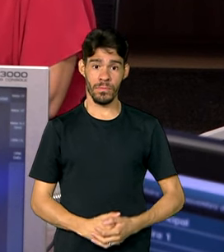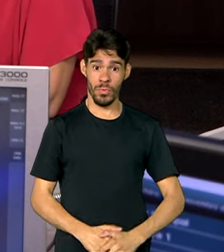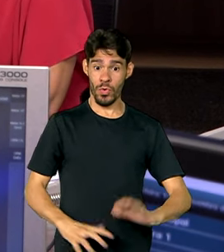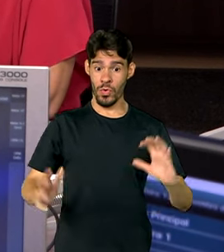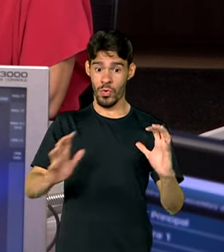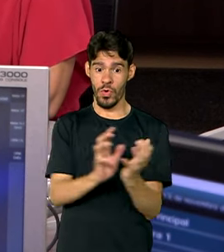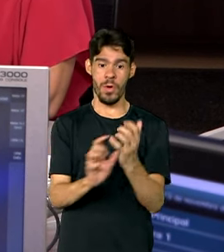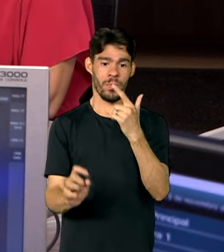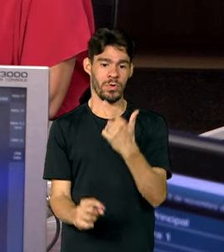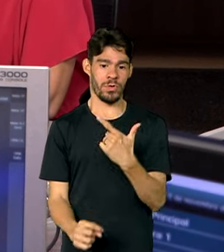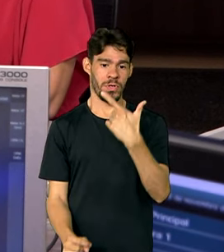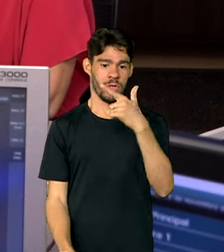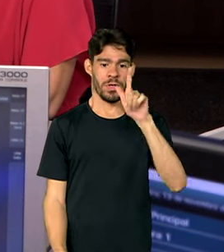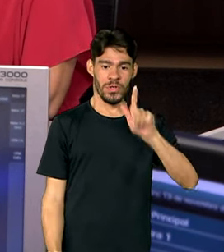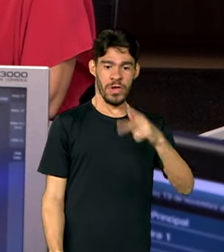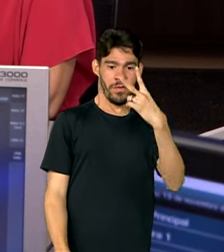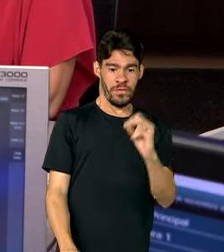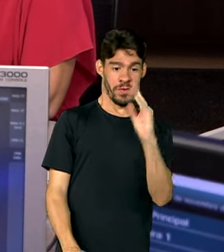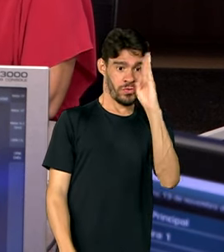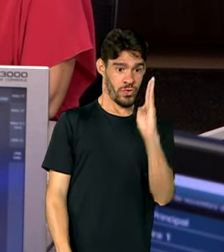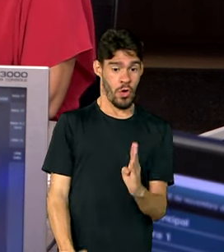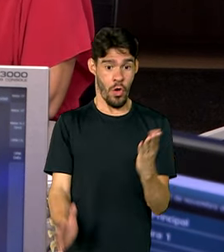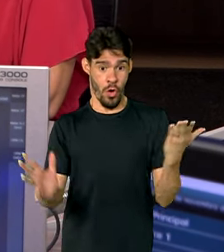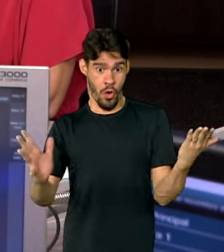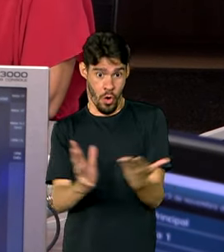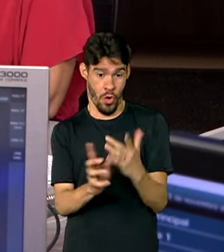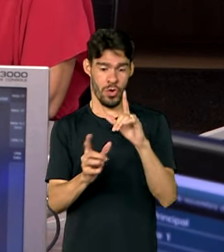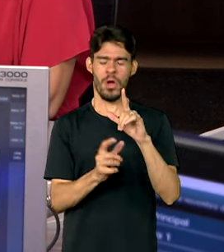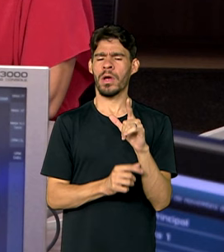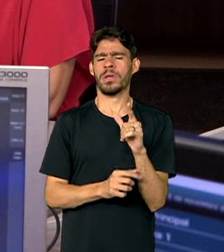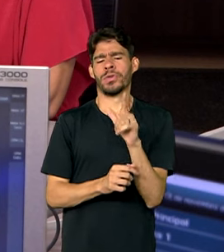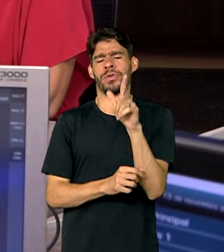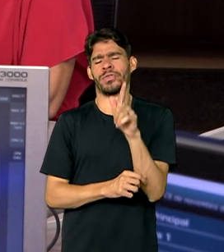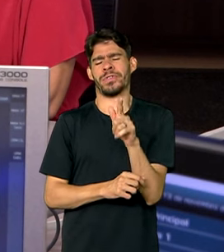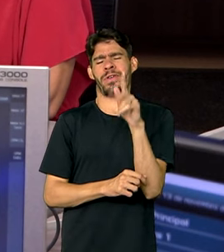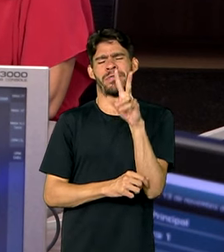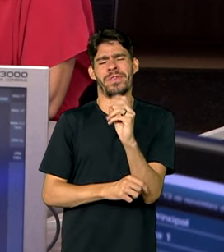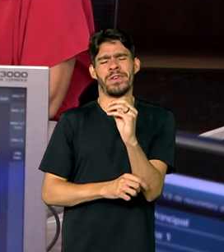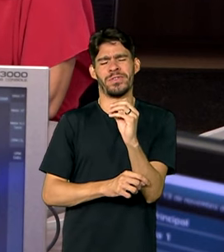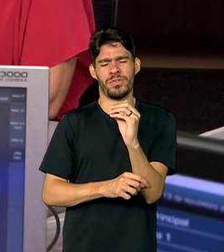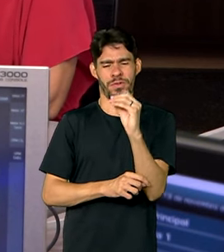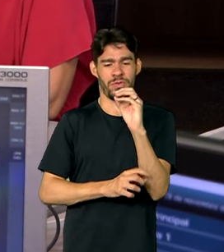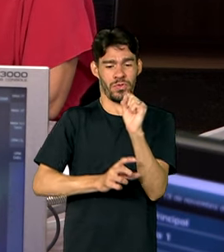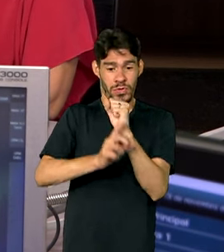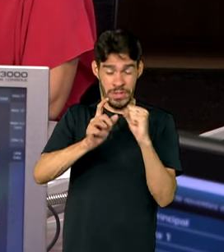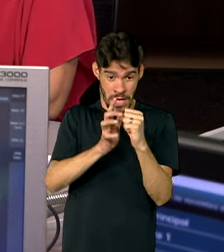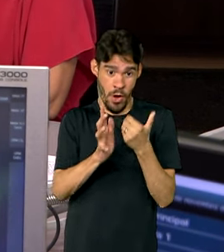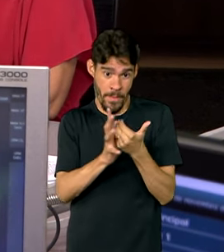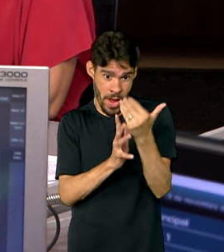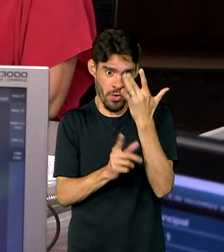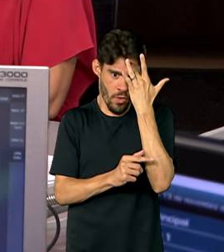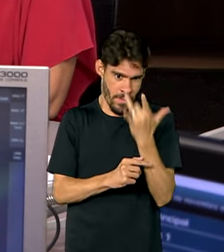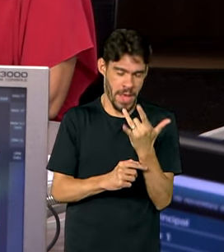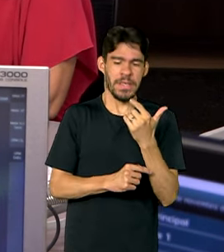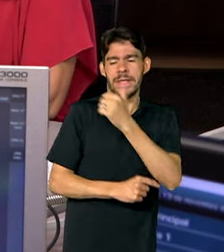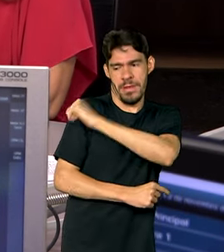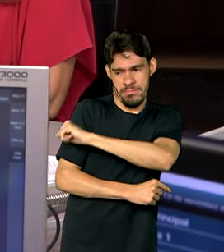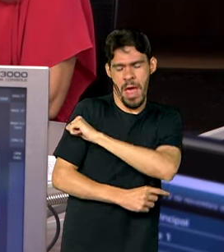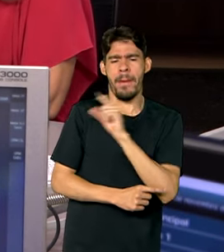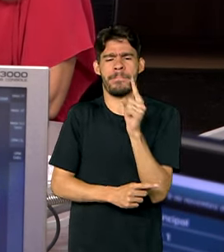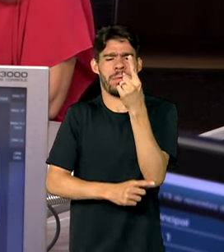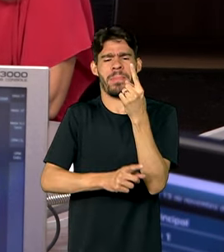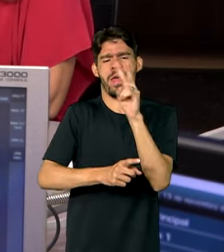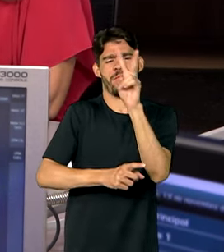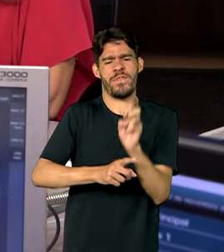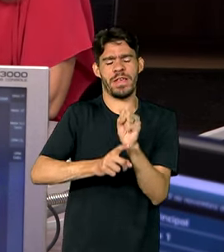G20, no Brasil. O G20 Social começa amanhã, no Rio de Janeiro. É a primeira vez que a sociedade